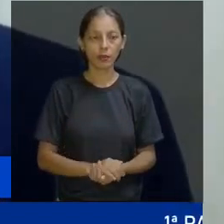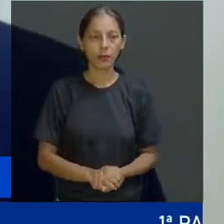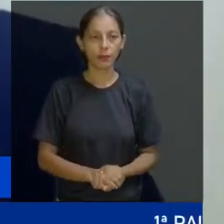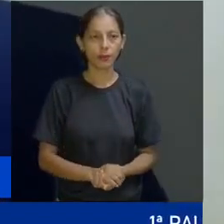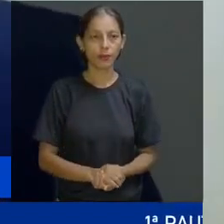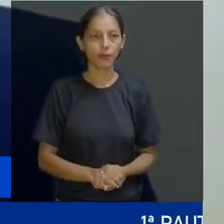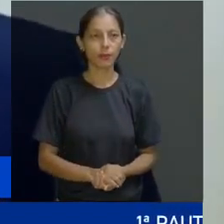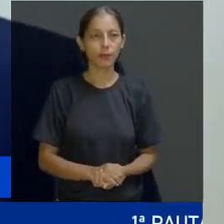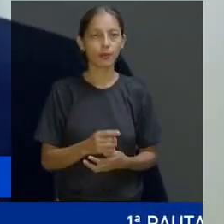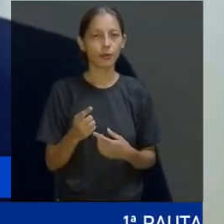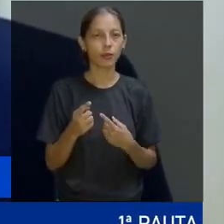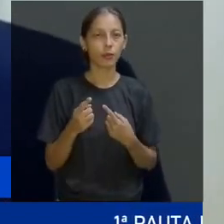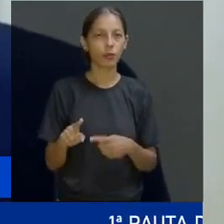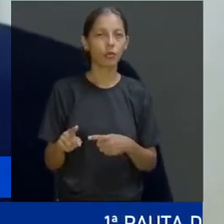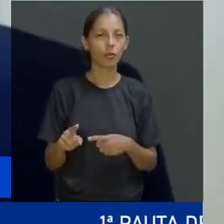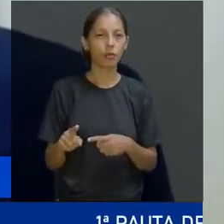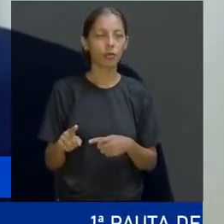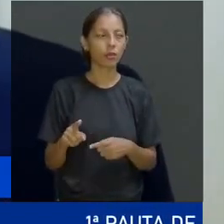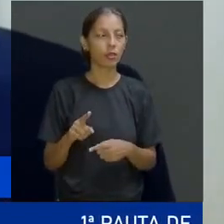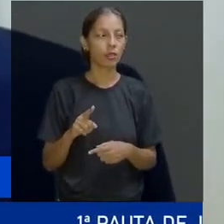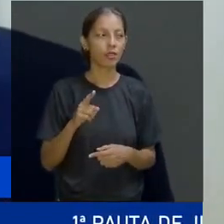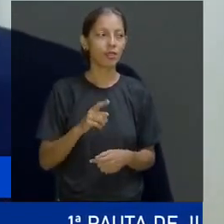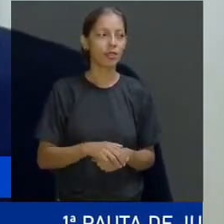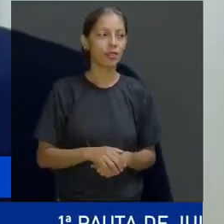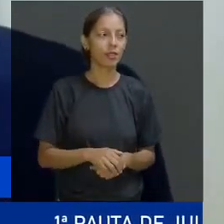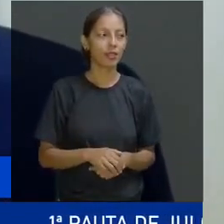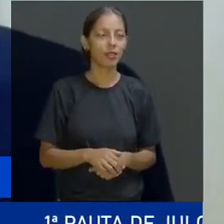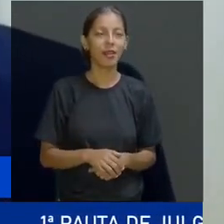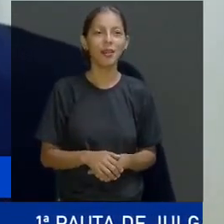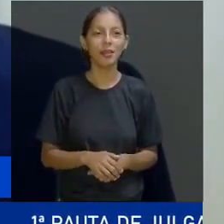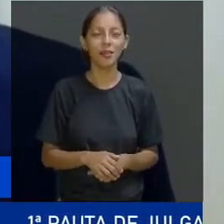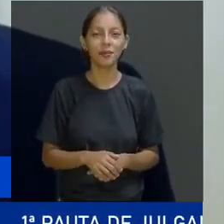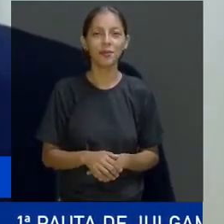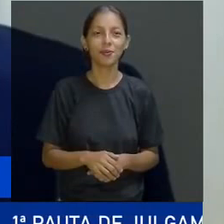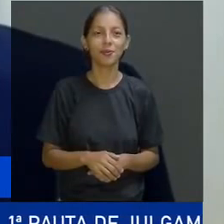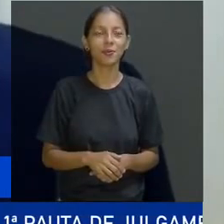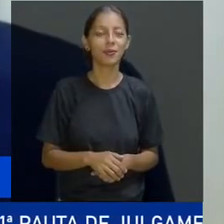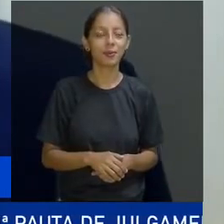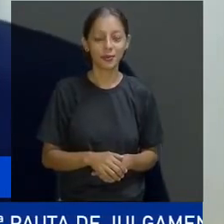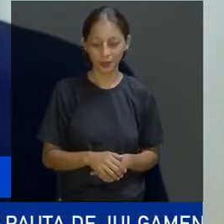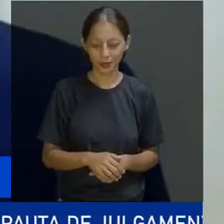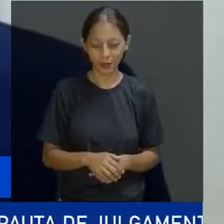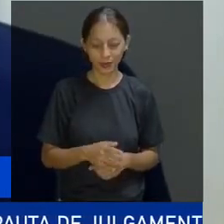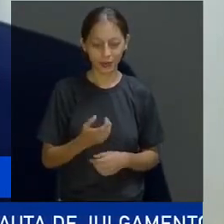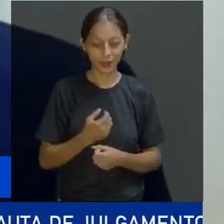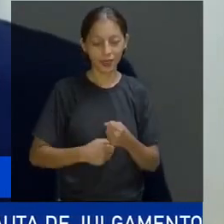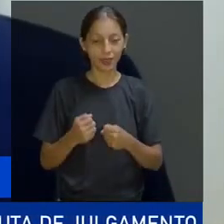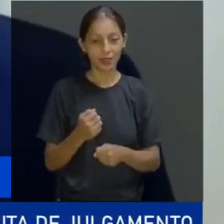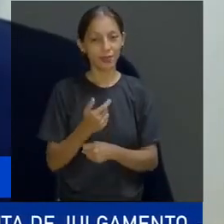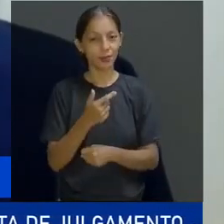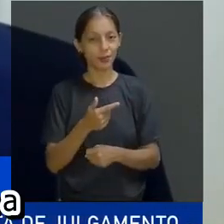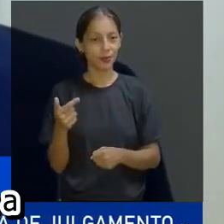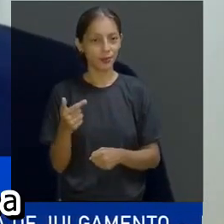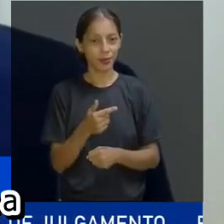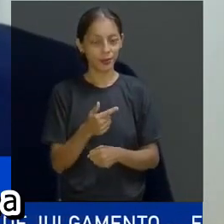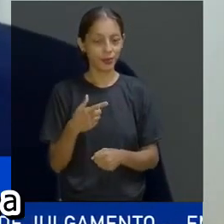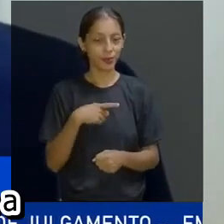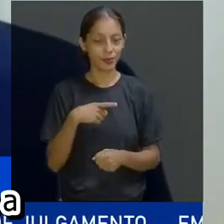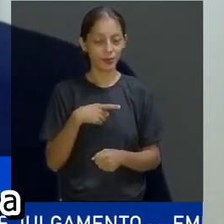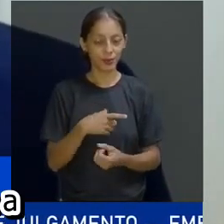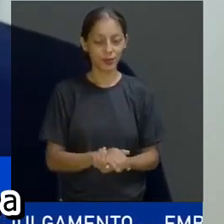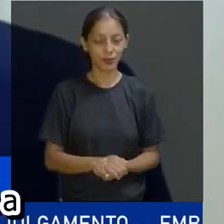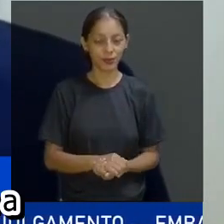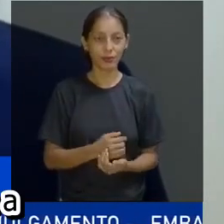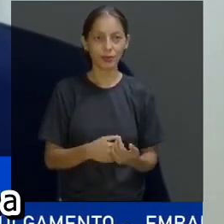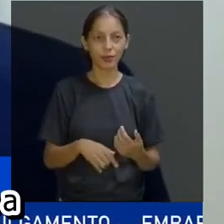de deputado estadual lançados pelo Partido Republicano da Ordem Social nas eleições de 2022. A ação foi